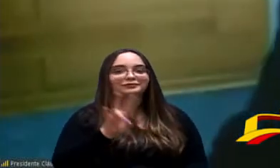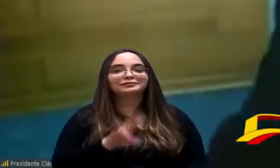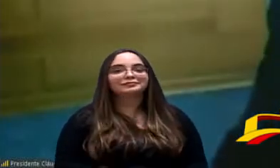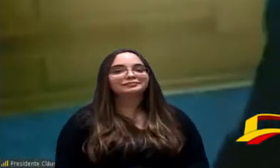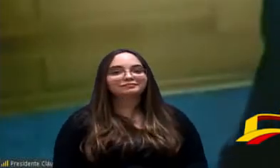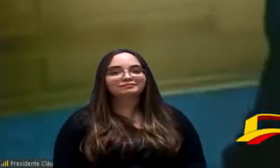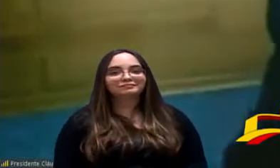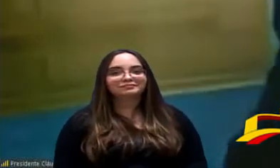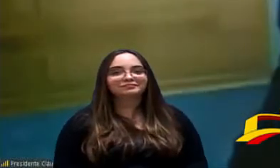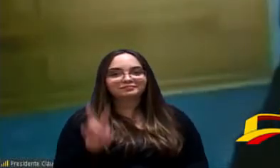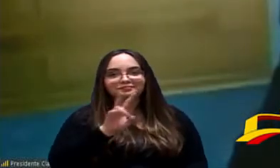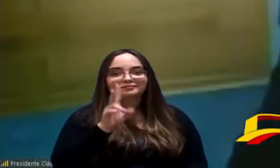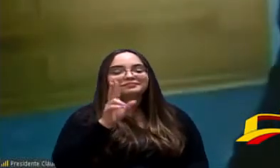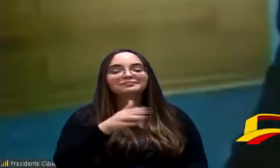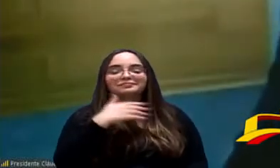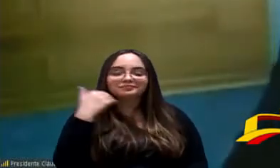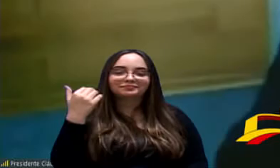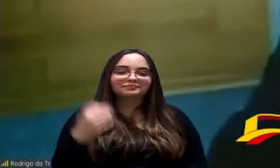Vivo, tá morto.